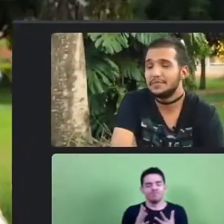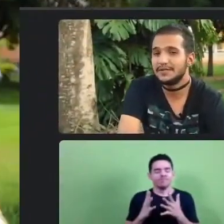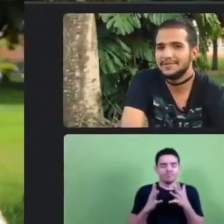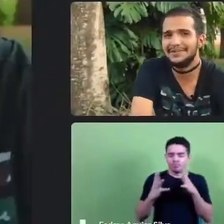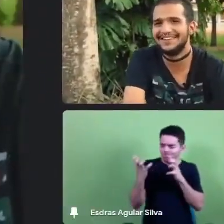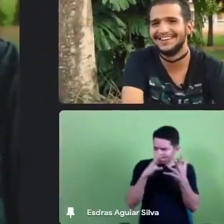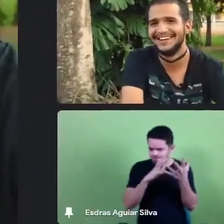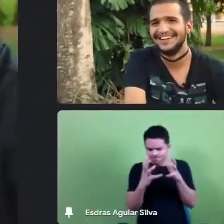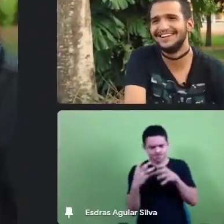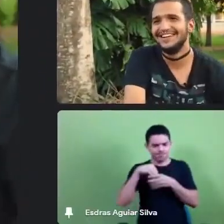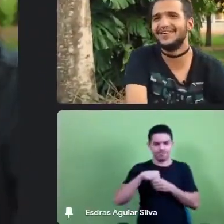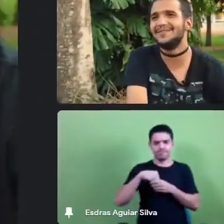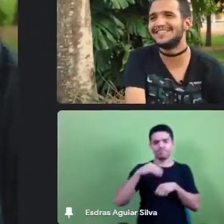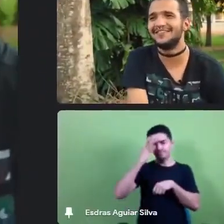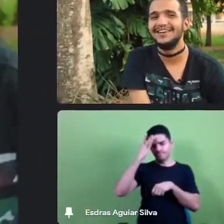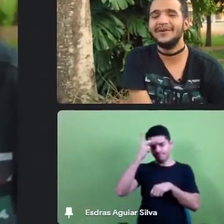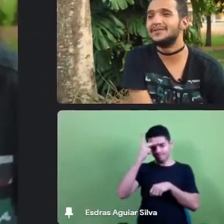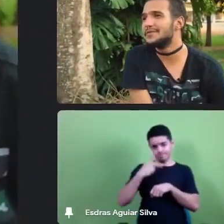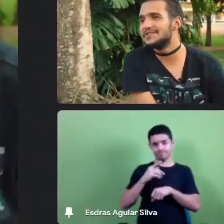isso. Eu falava sou mesmo.